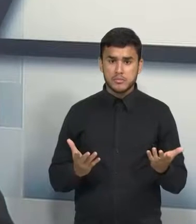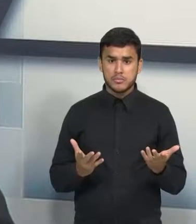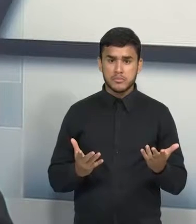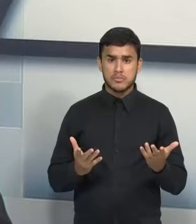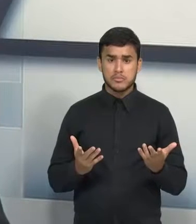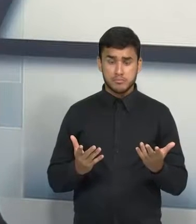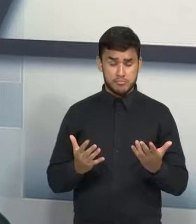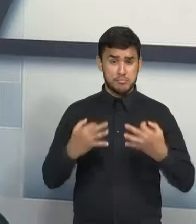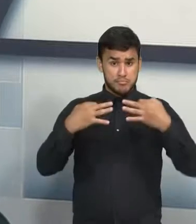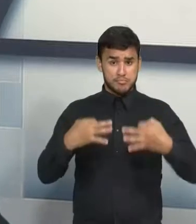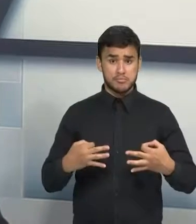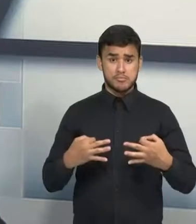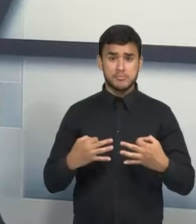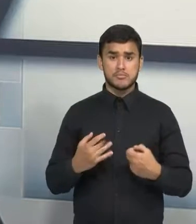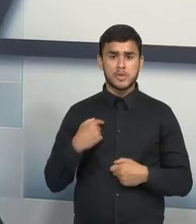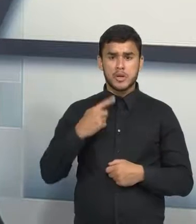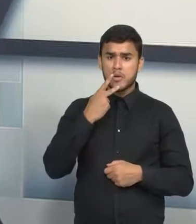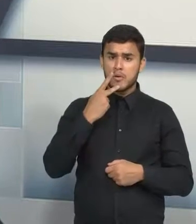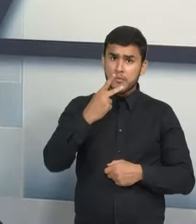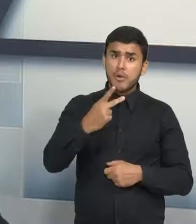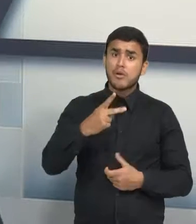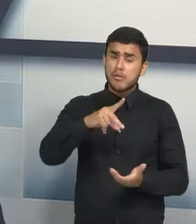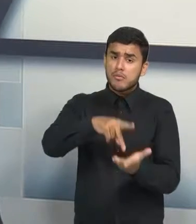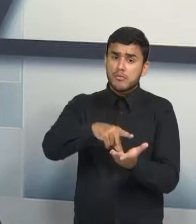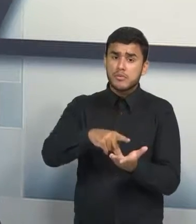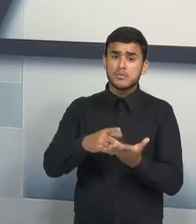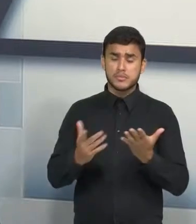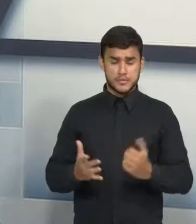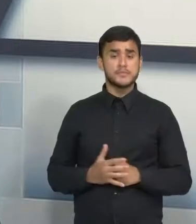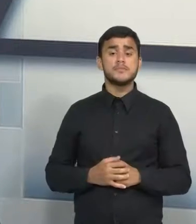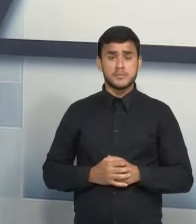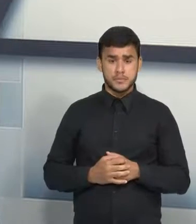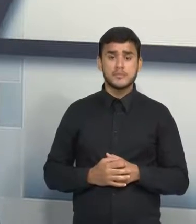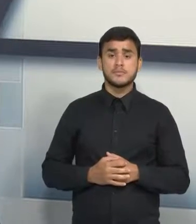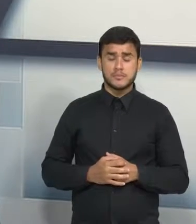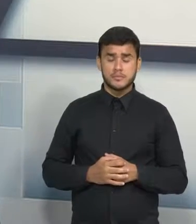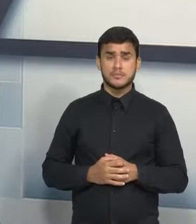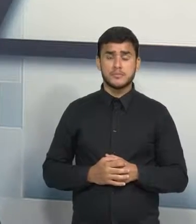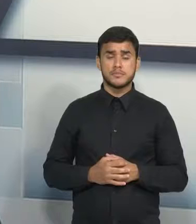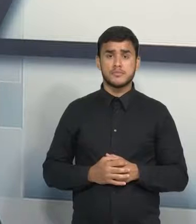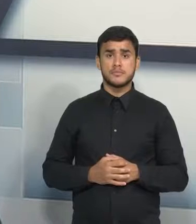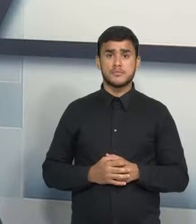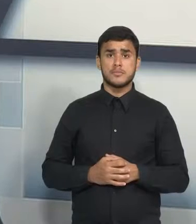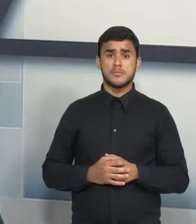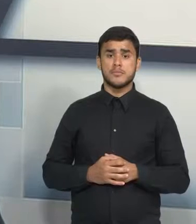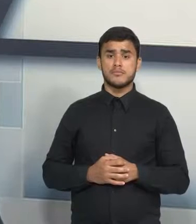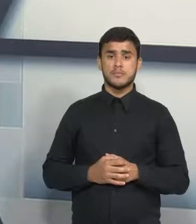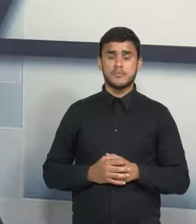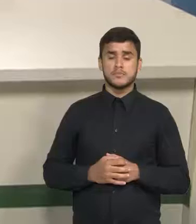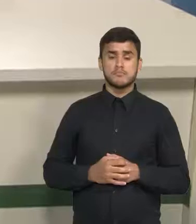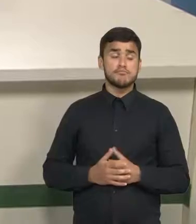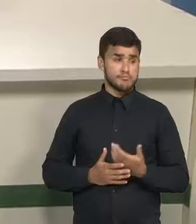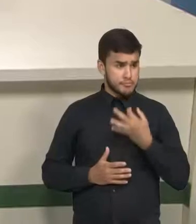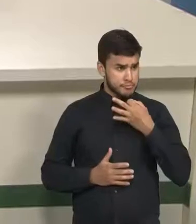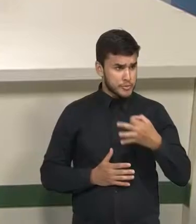ameaça não é velada não, ela já existe e é muito forte. Ela é muito forte, eu concordo. Você chegar na sua casa e ter lá